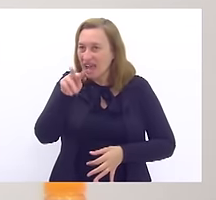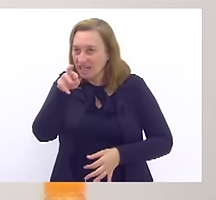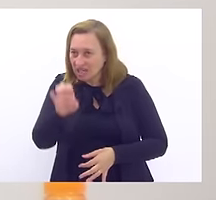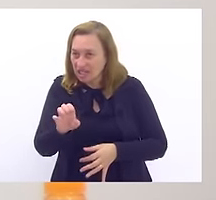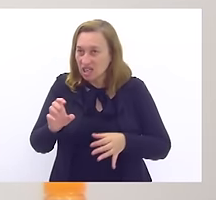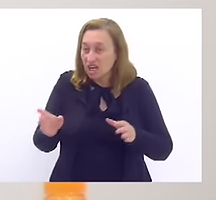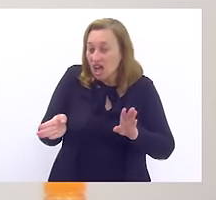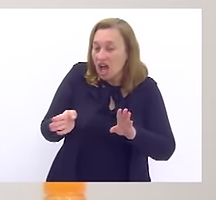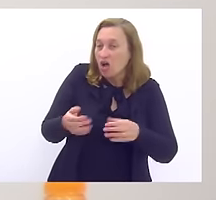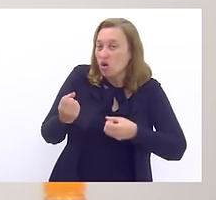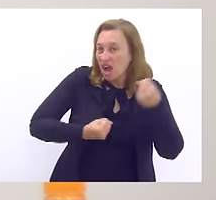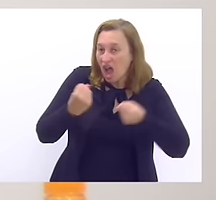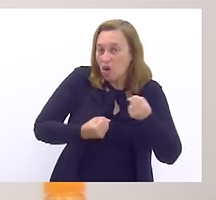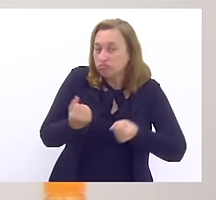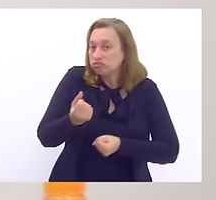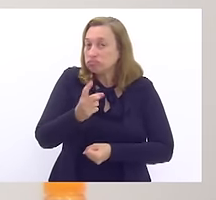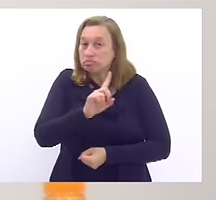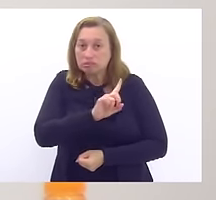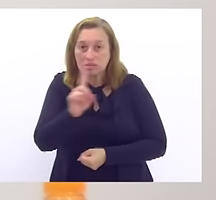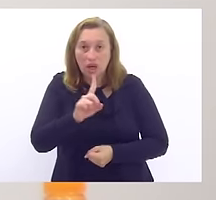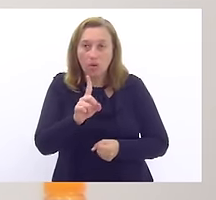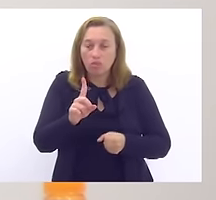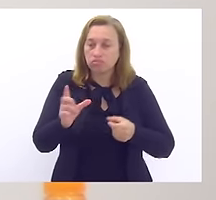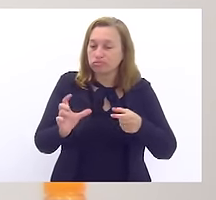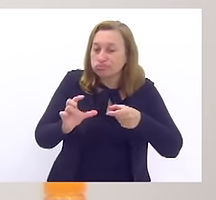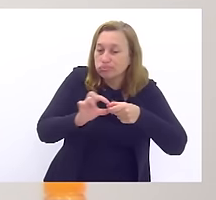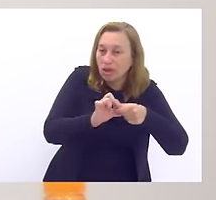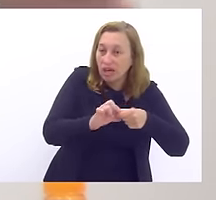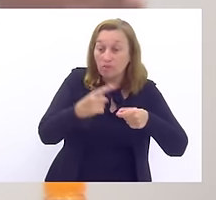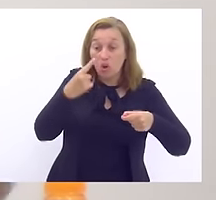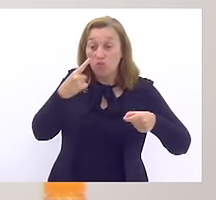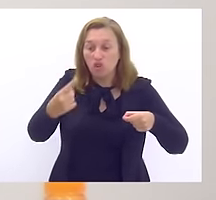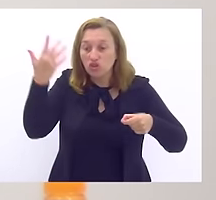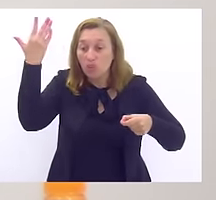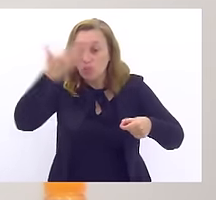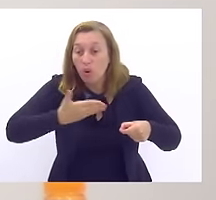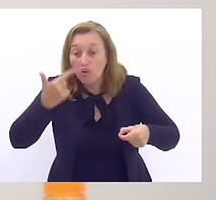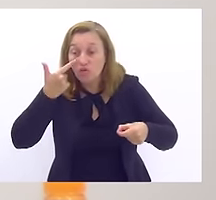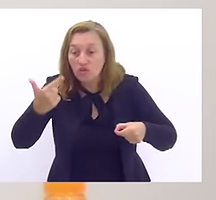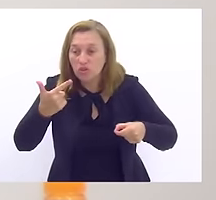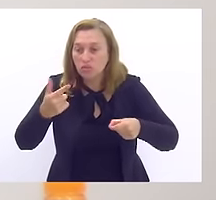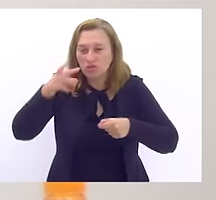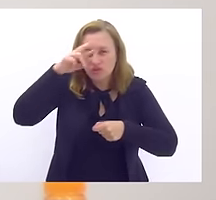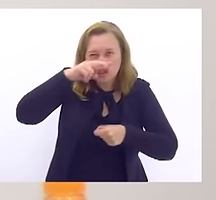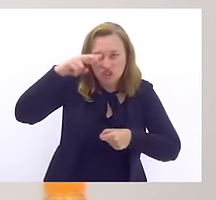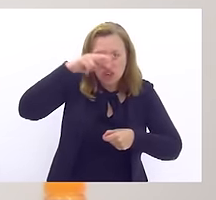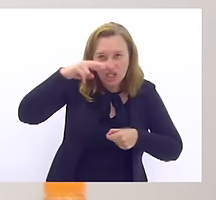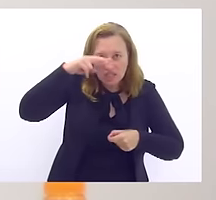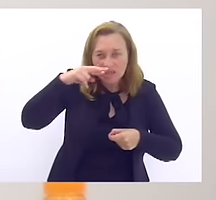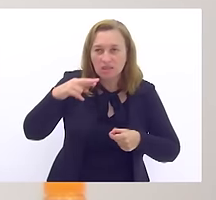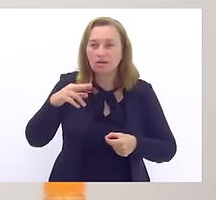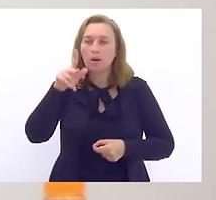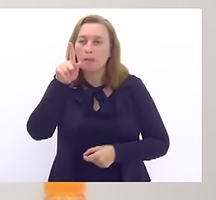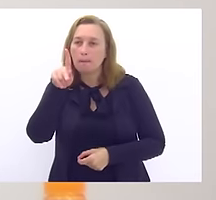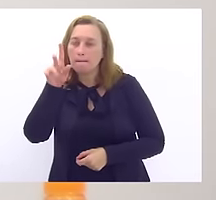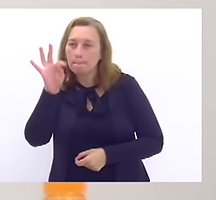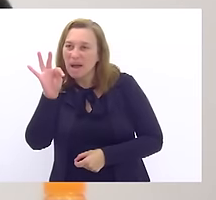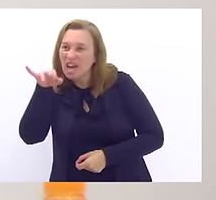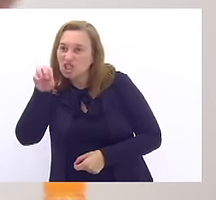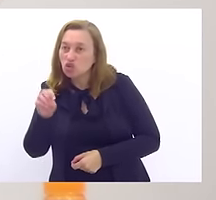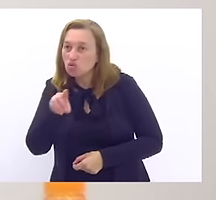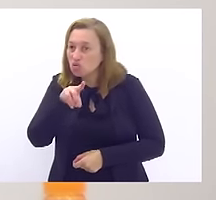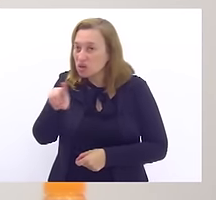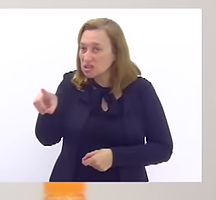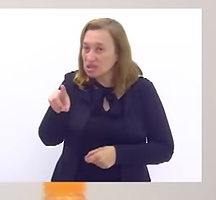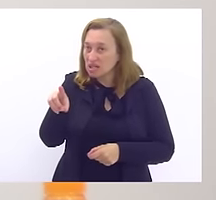estarem lacrados na sua totalidade e isso eu falo com prova viva porque nós tivemos um bloco fiscalizando Os pátios vocês